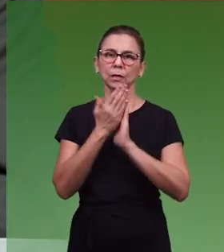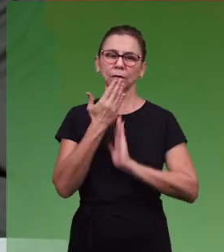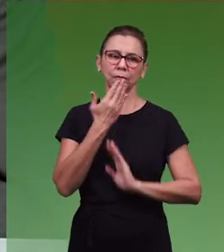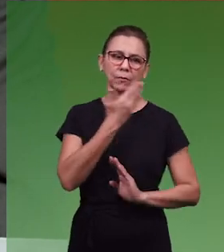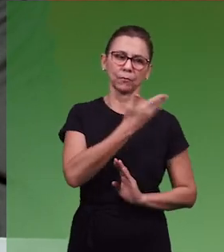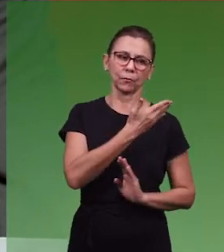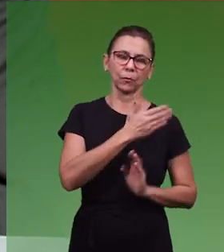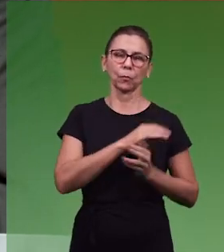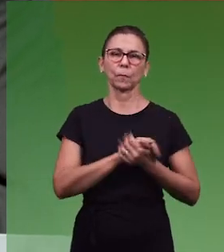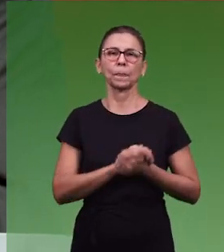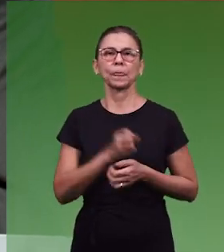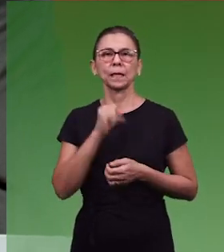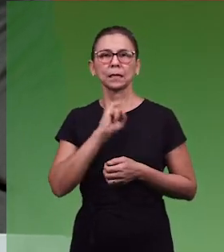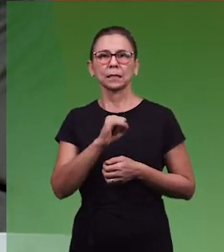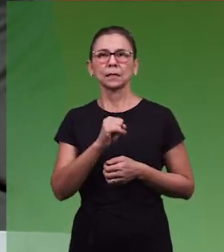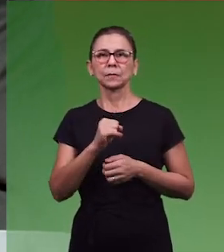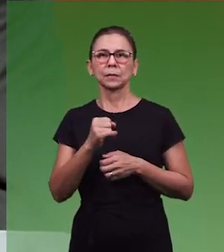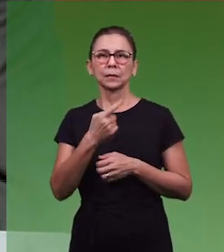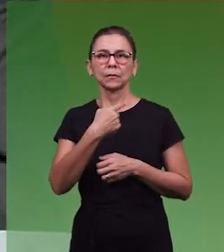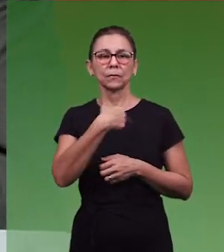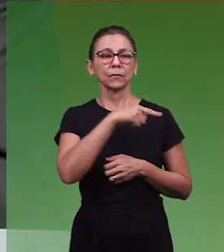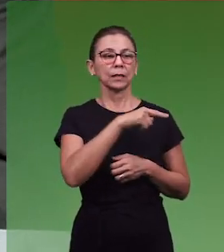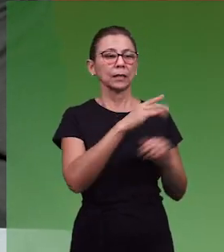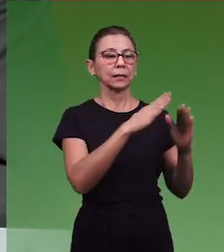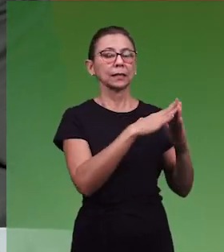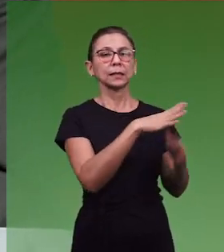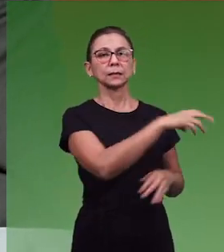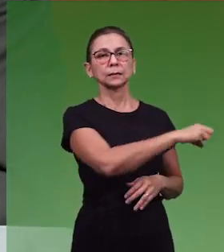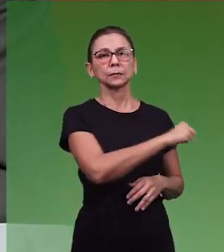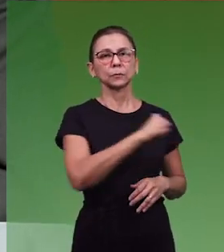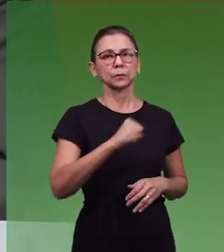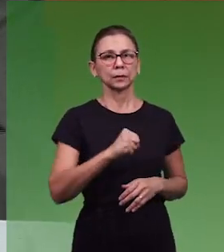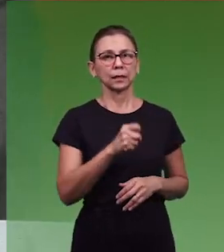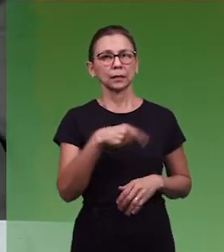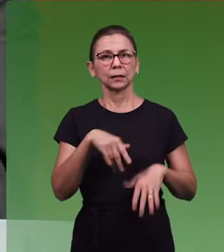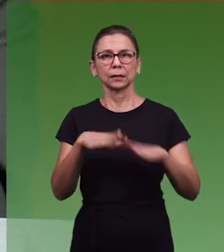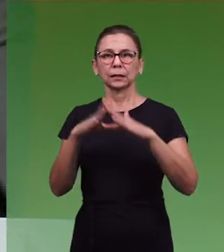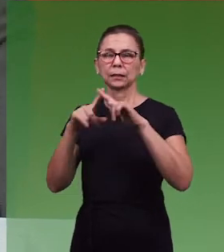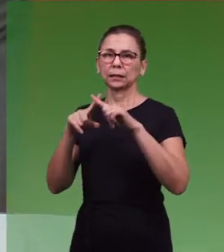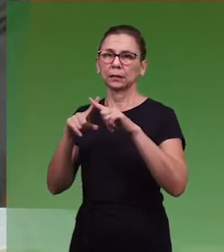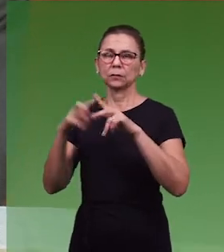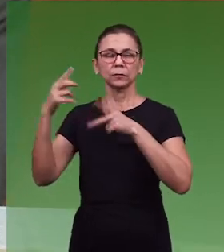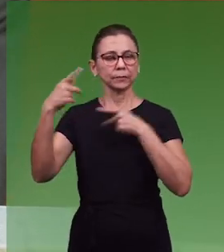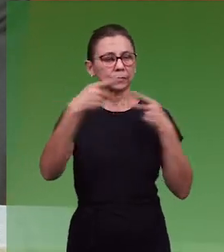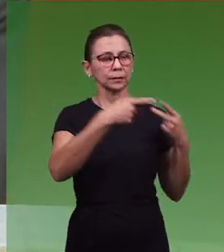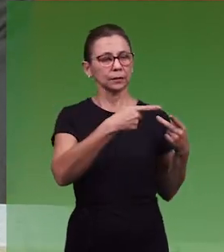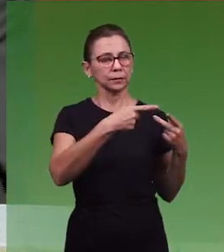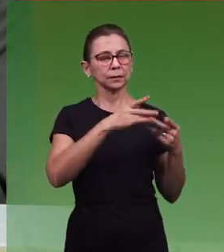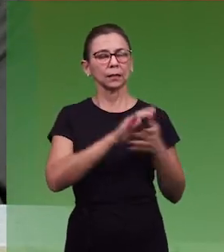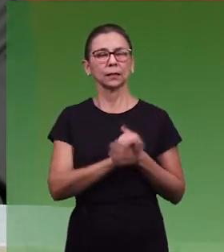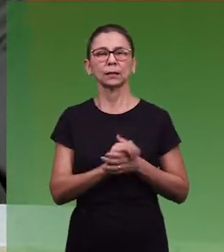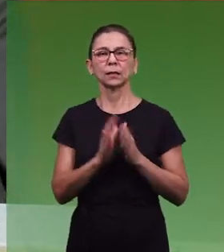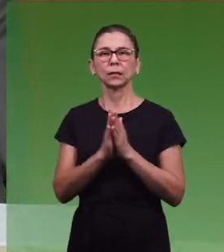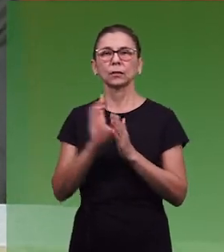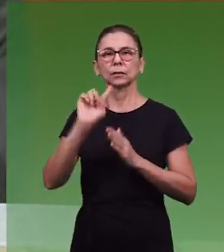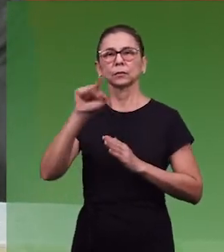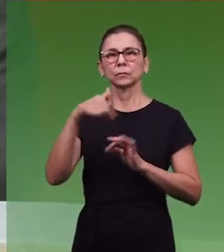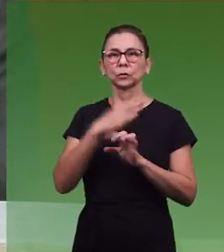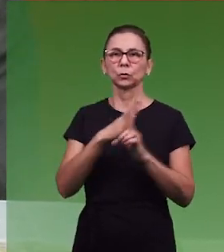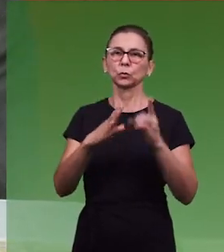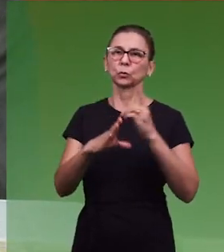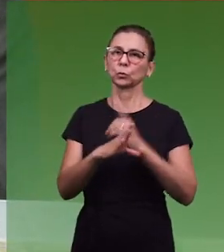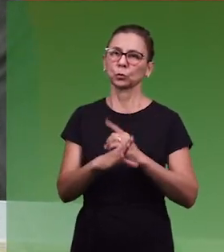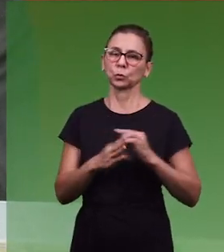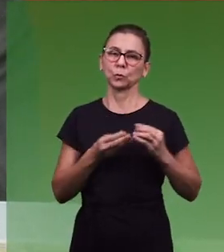precisar, vai lá na casa dela buscá-la. Vai fazer uma visita, vai orar com ela depois do culto. Isso é assistência